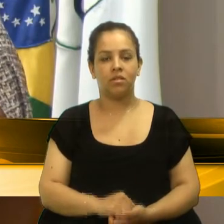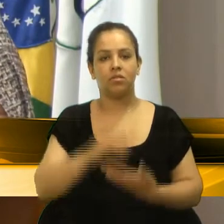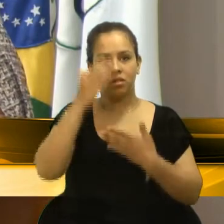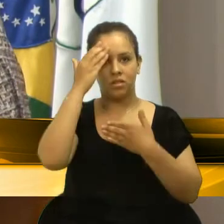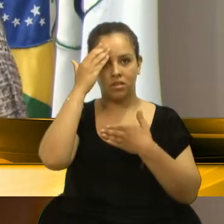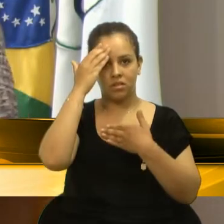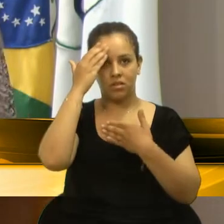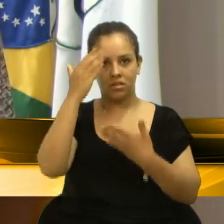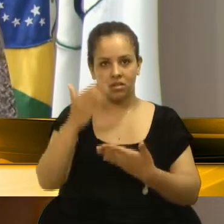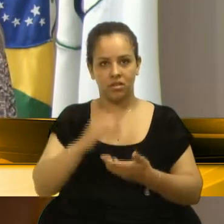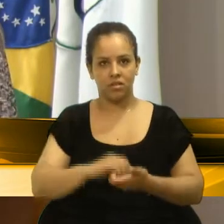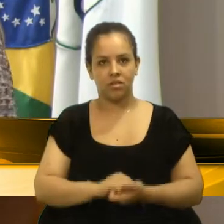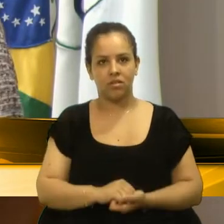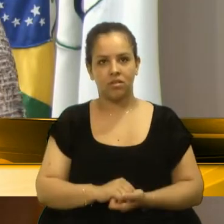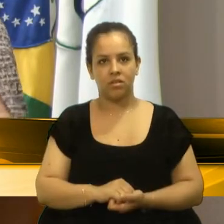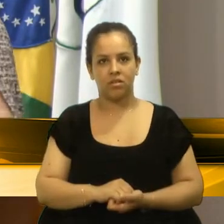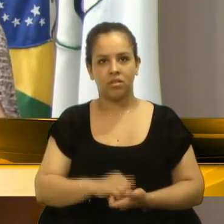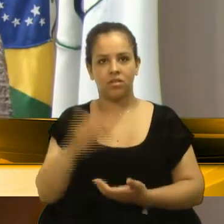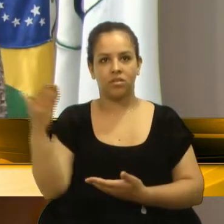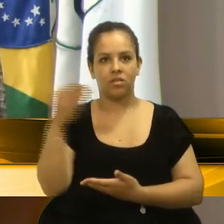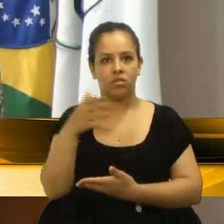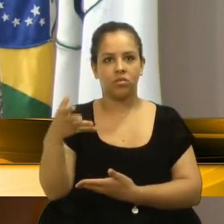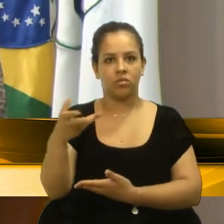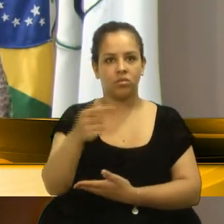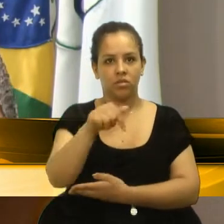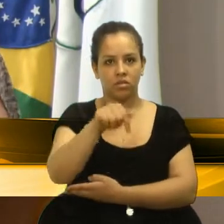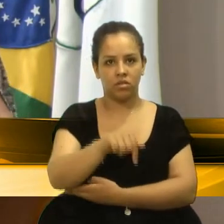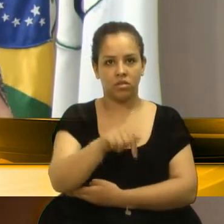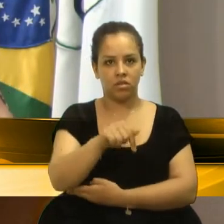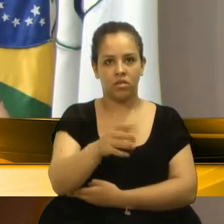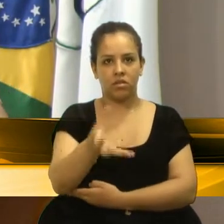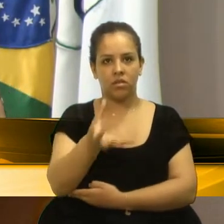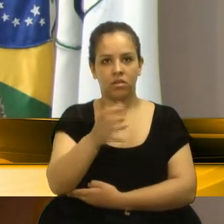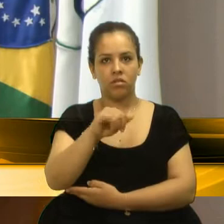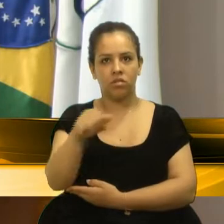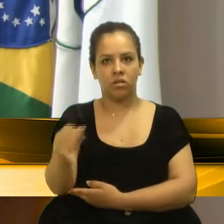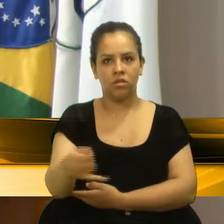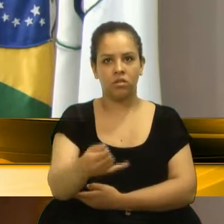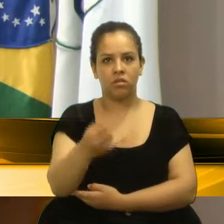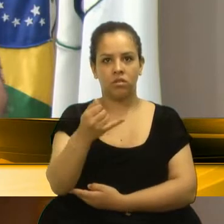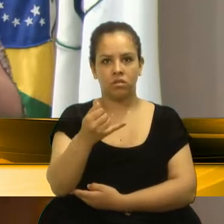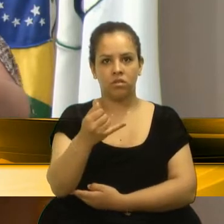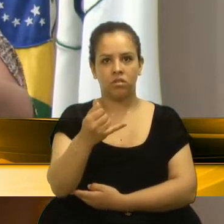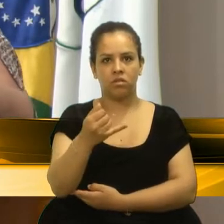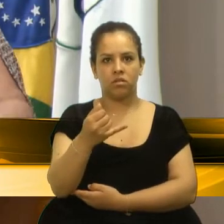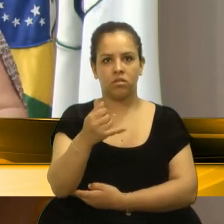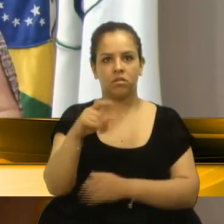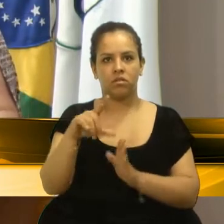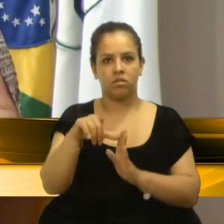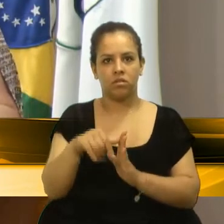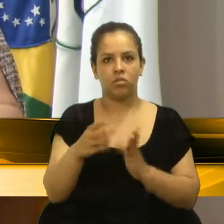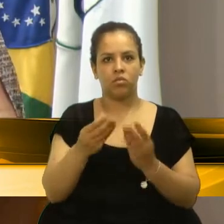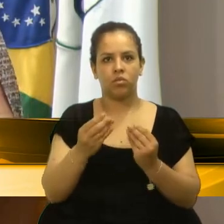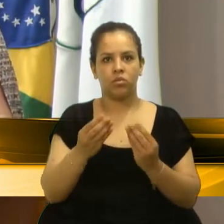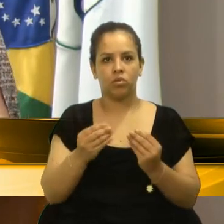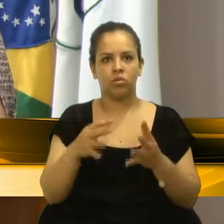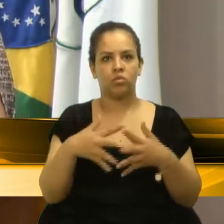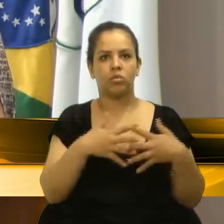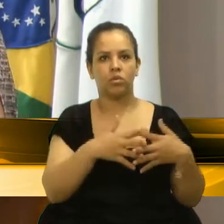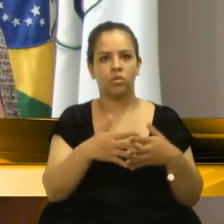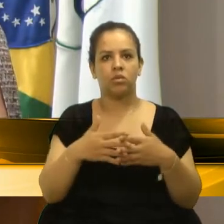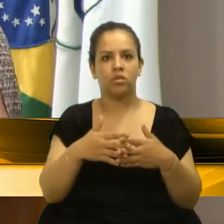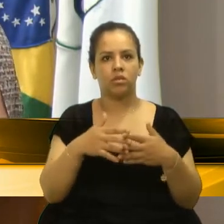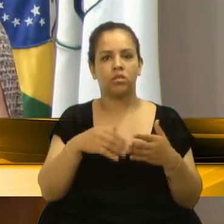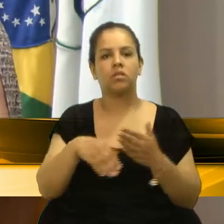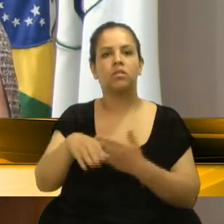a escuta de vocês aqui e gostaria de aproveitar, como depois talvez fique um pouco tumultuada a saída, de